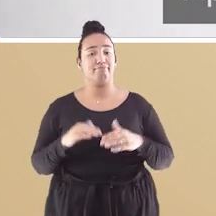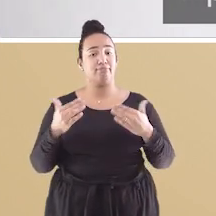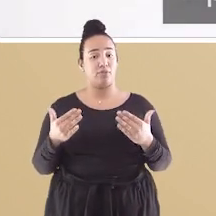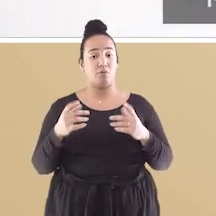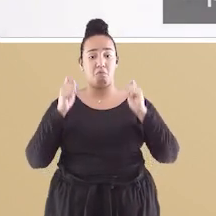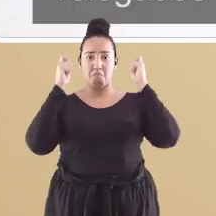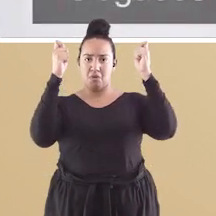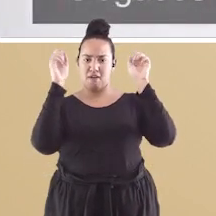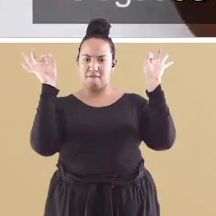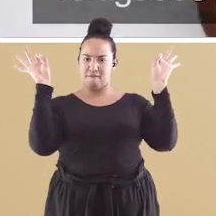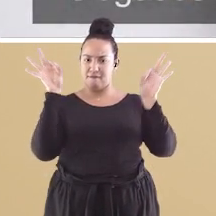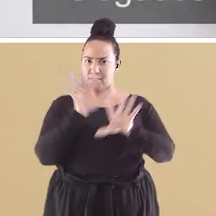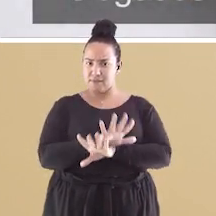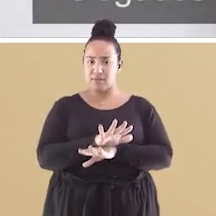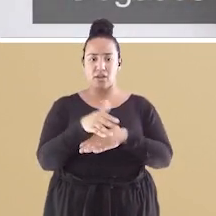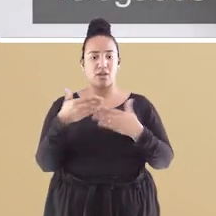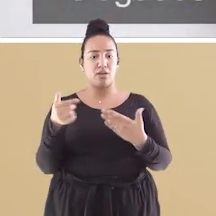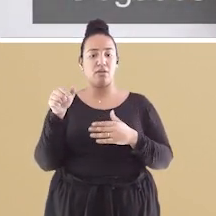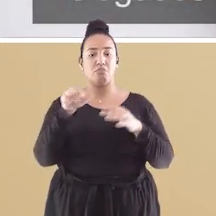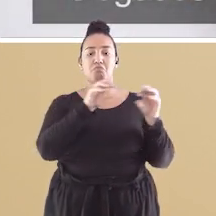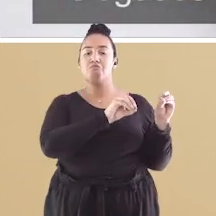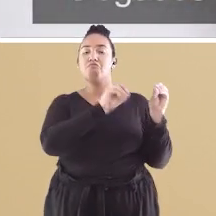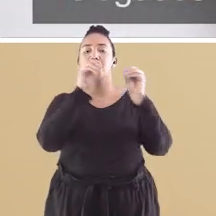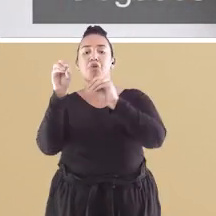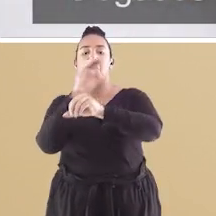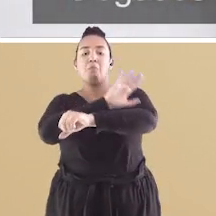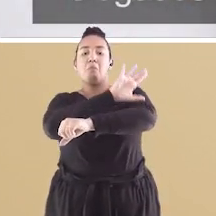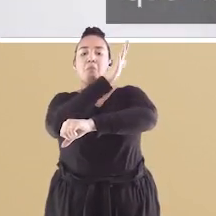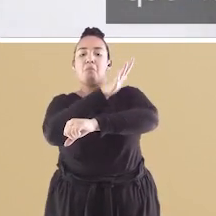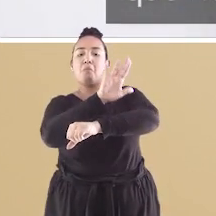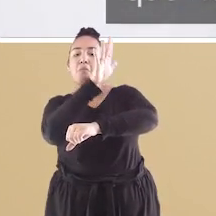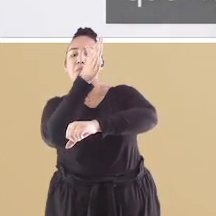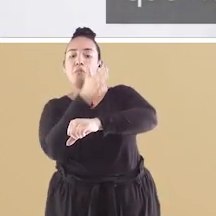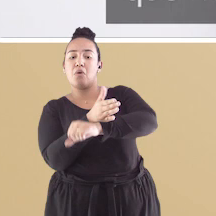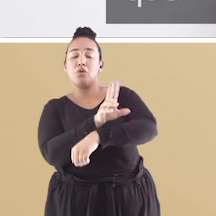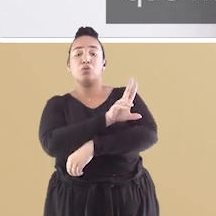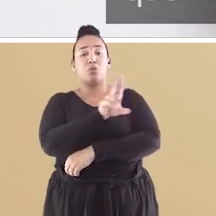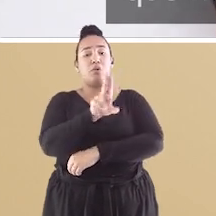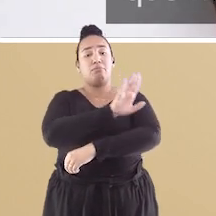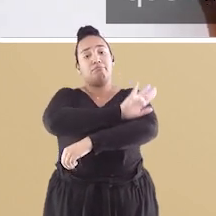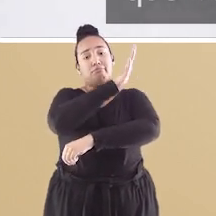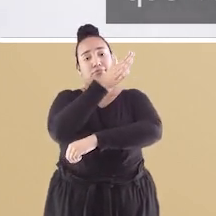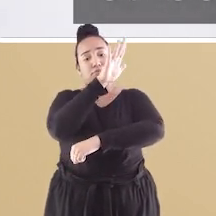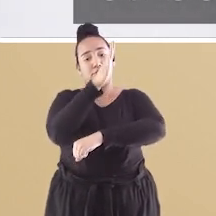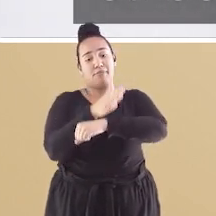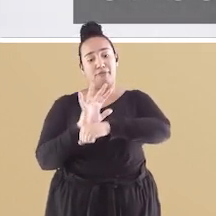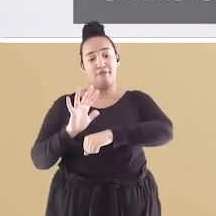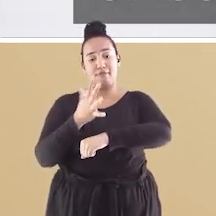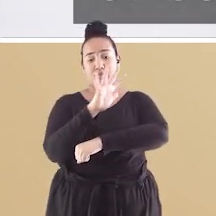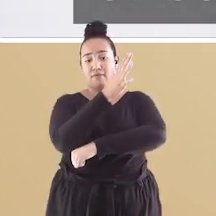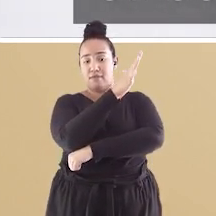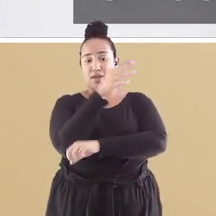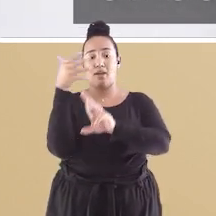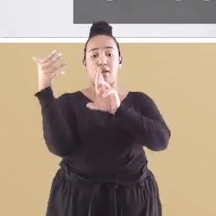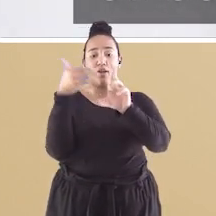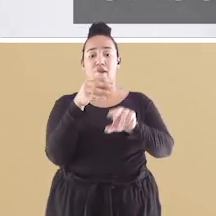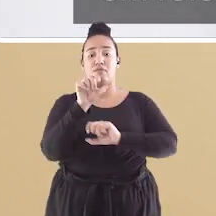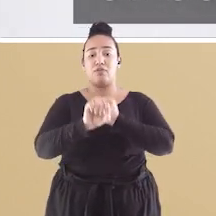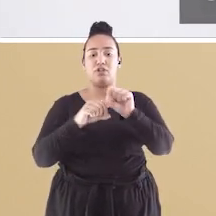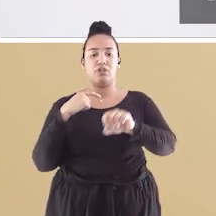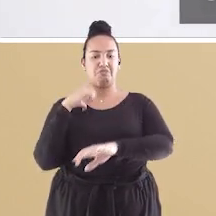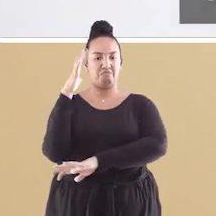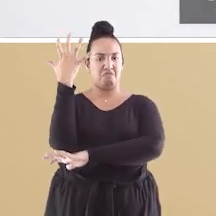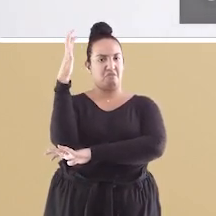o protesto, eles foram relegados para um morro nas proximidades, que nomearam de Morro da Favela, em referência a um